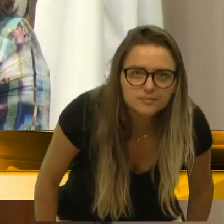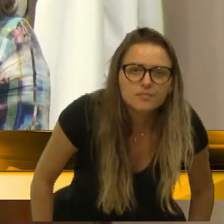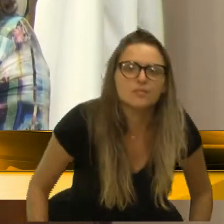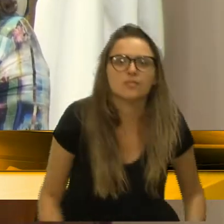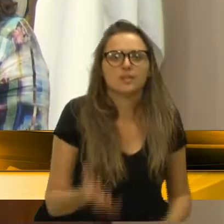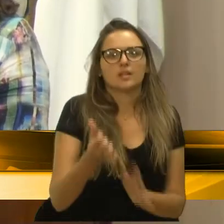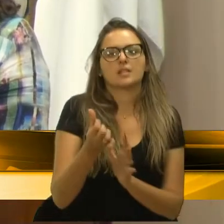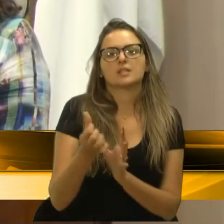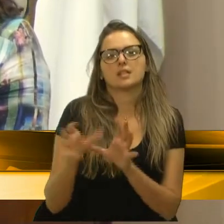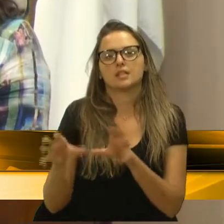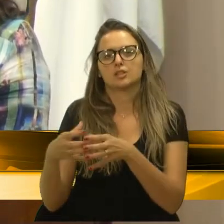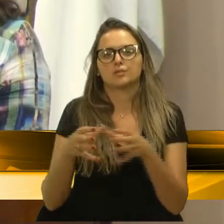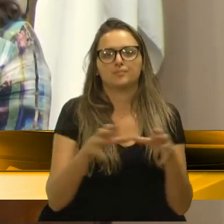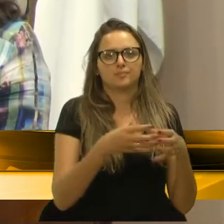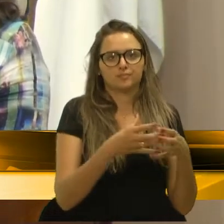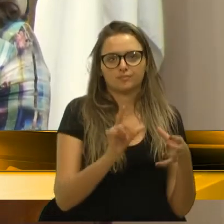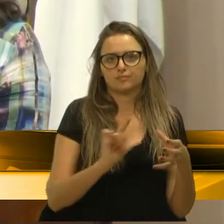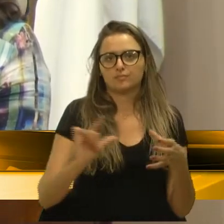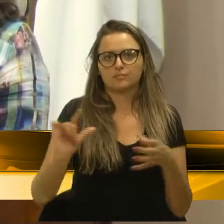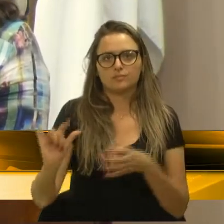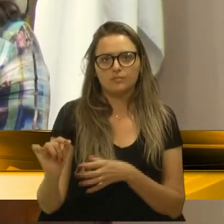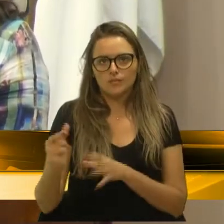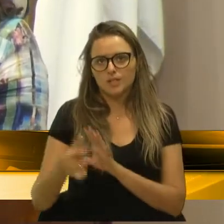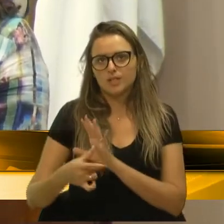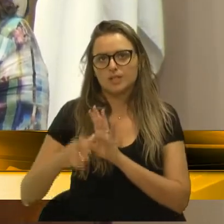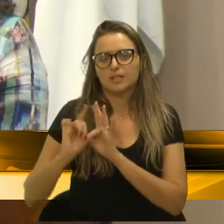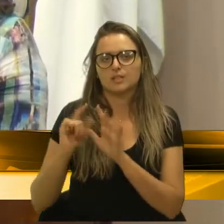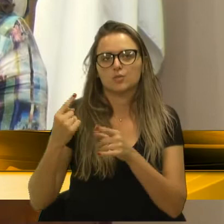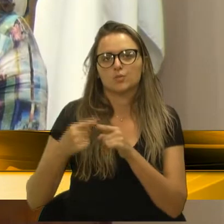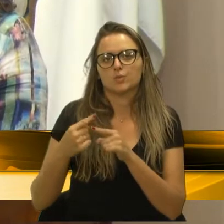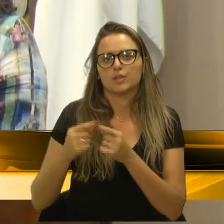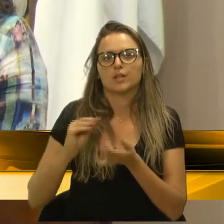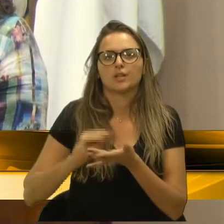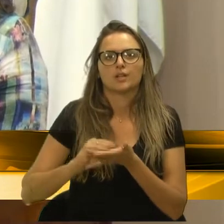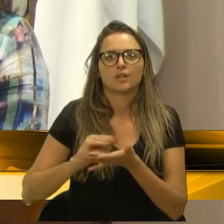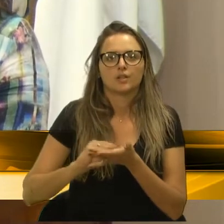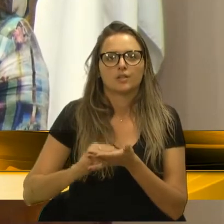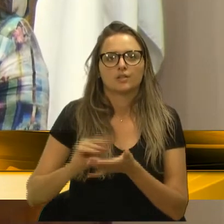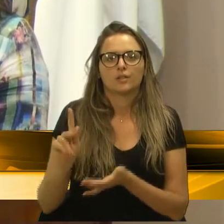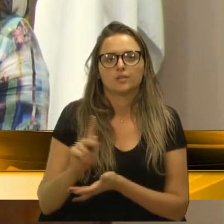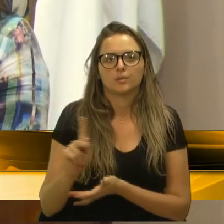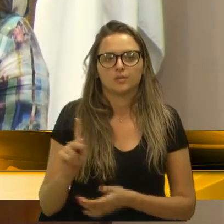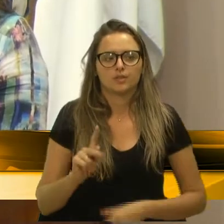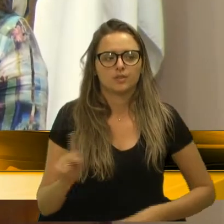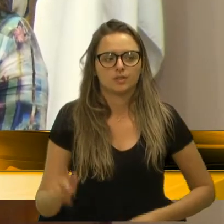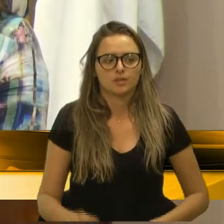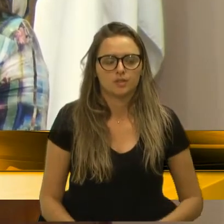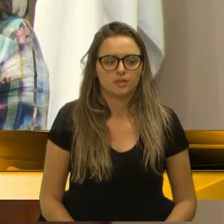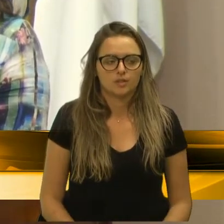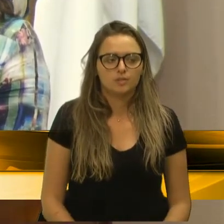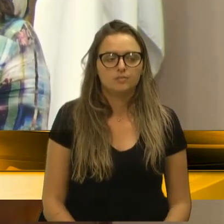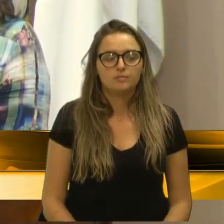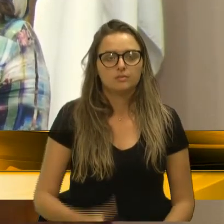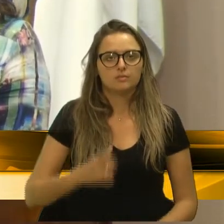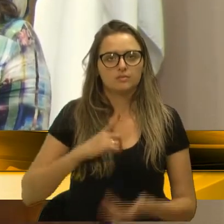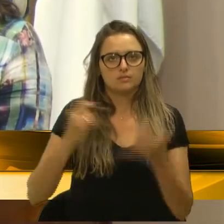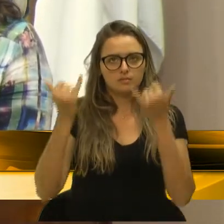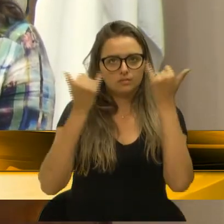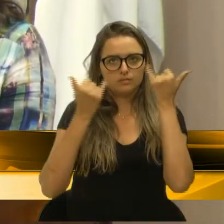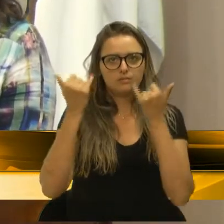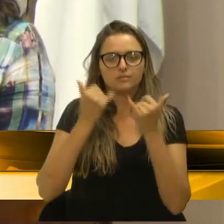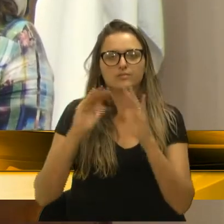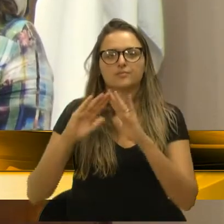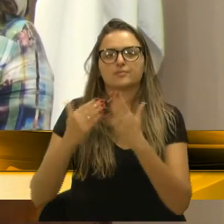manhã. Então, a gente está vendo só turmas de estudantes saindo por falta de professores. A gente tem informação também que a escola